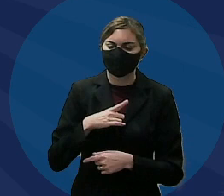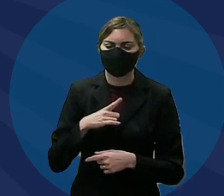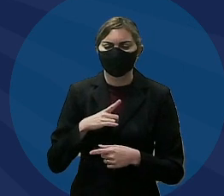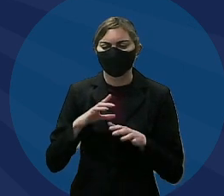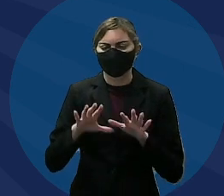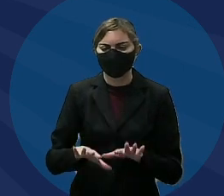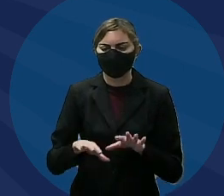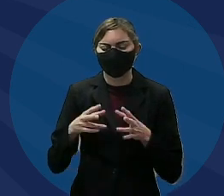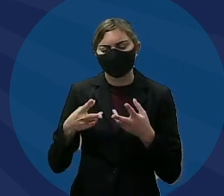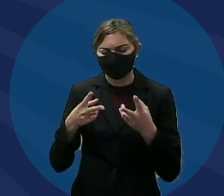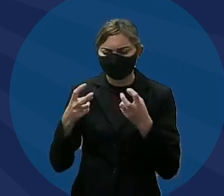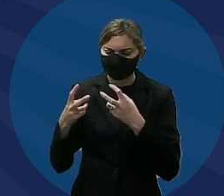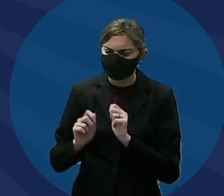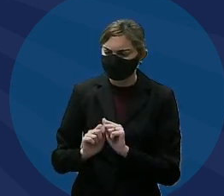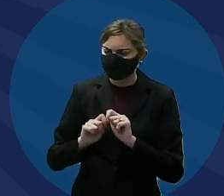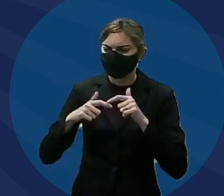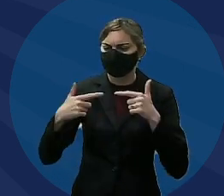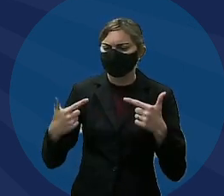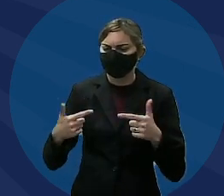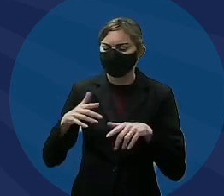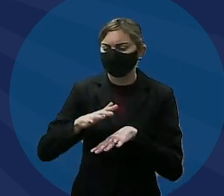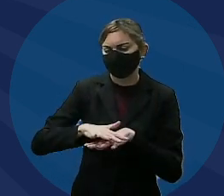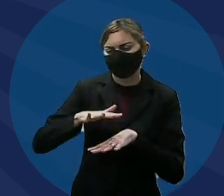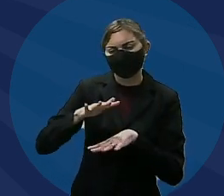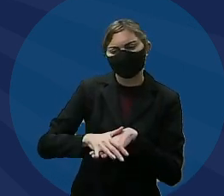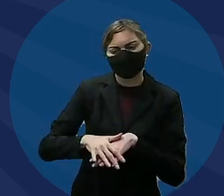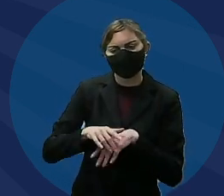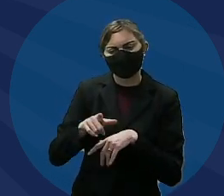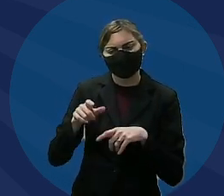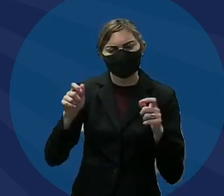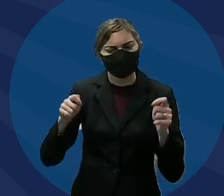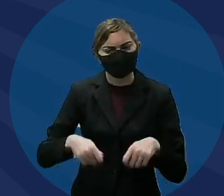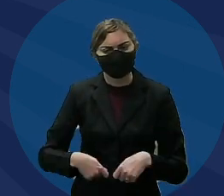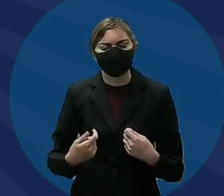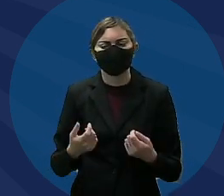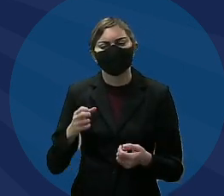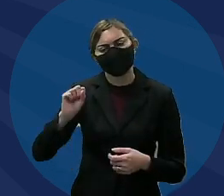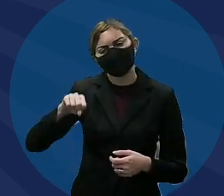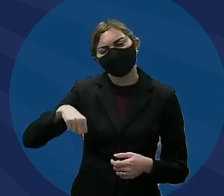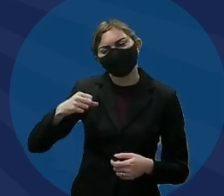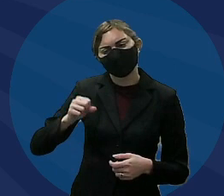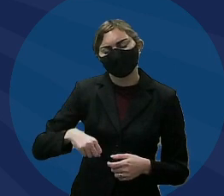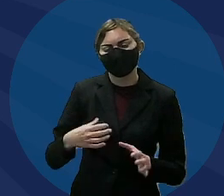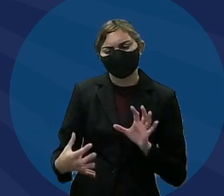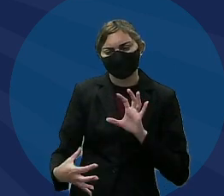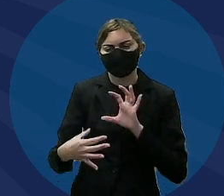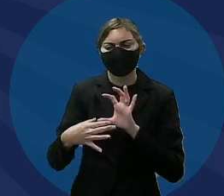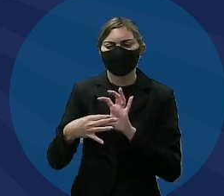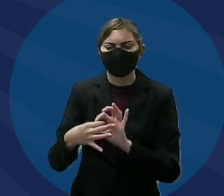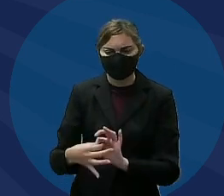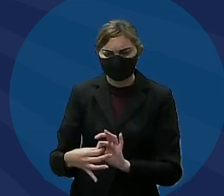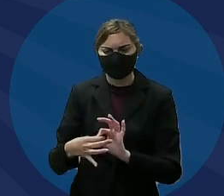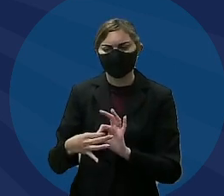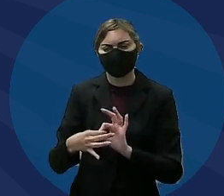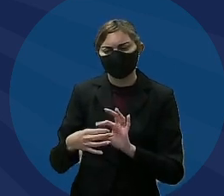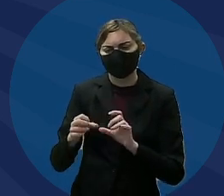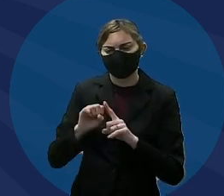percebendo claramente que a matemática ela pode ser, sim, um elo de ligação com a